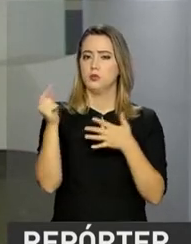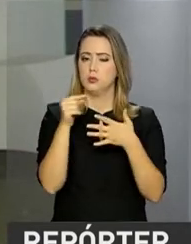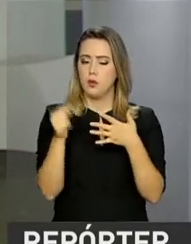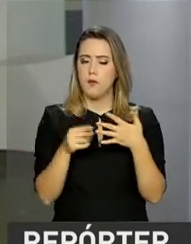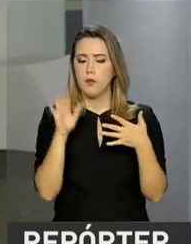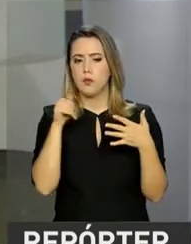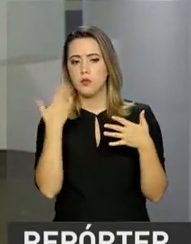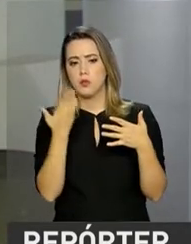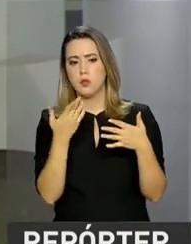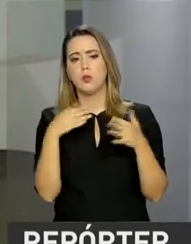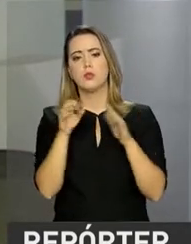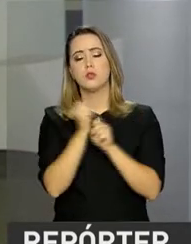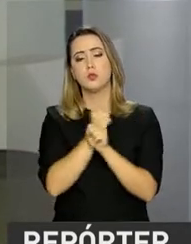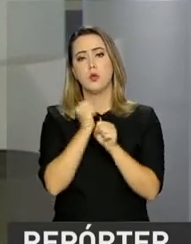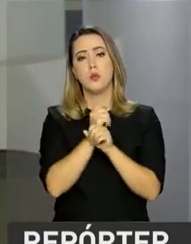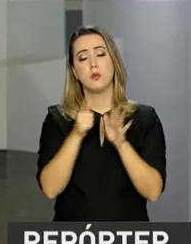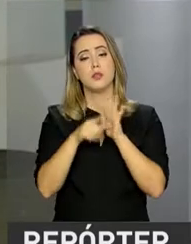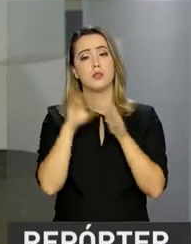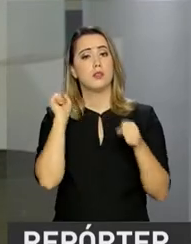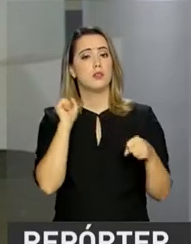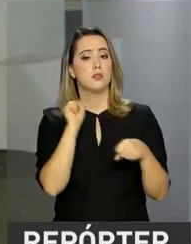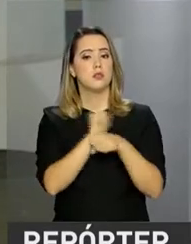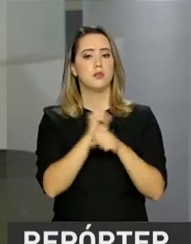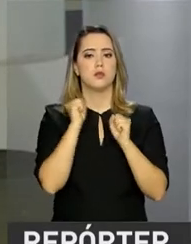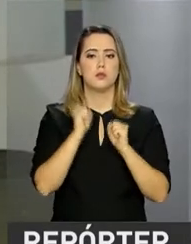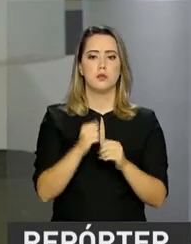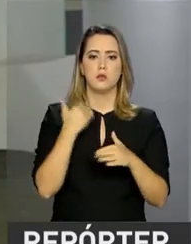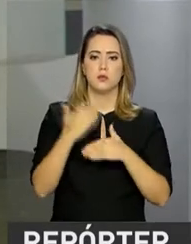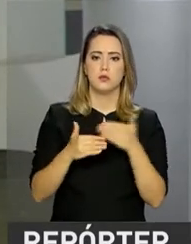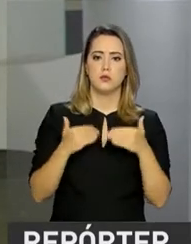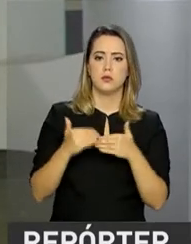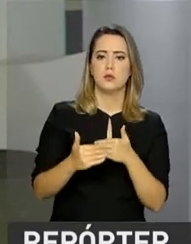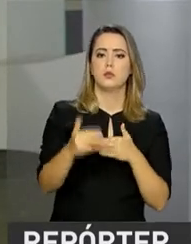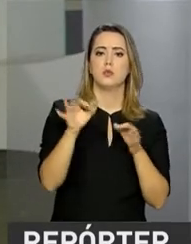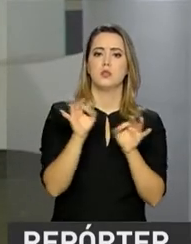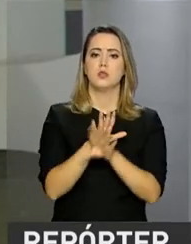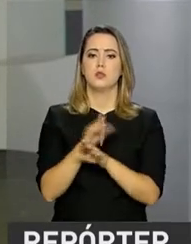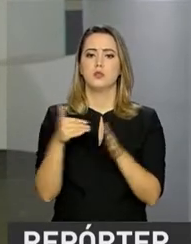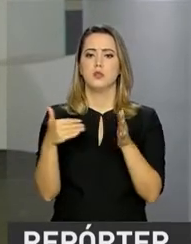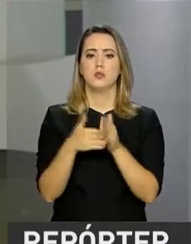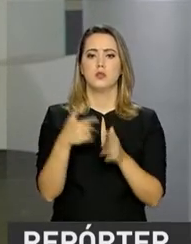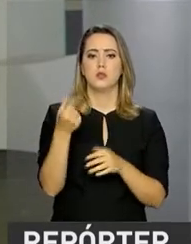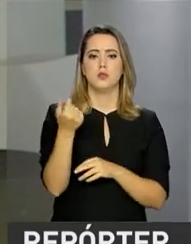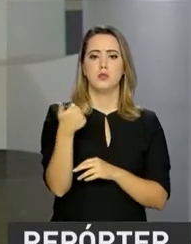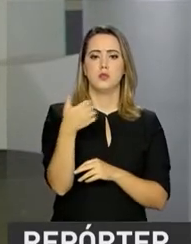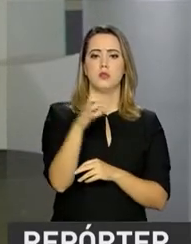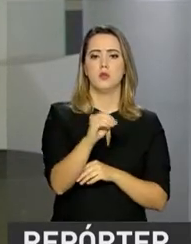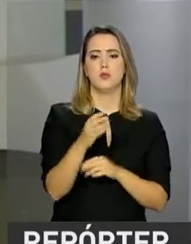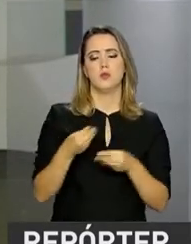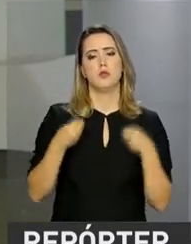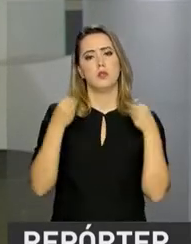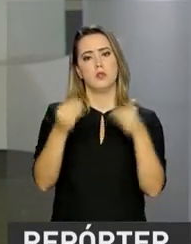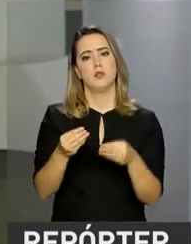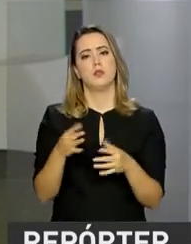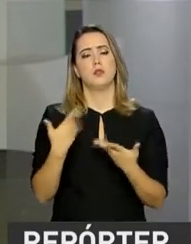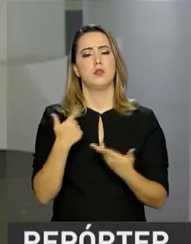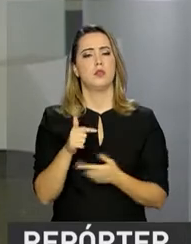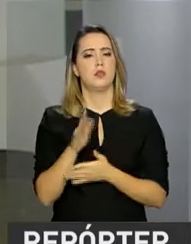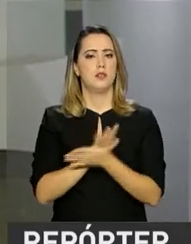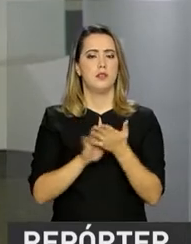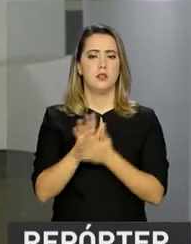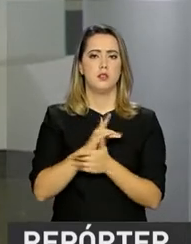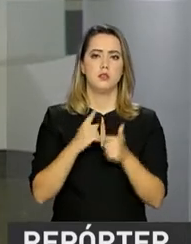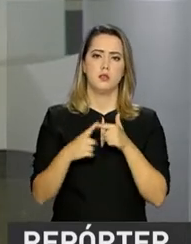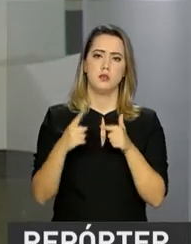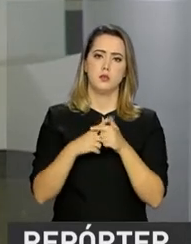obras paralisadas que estão em condições de serem concluídas até 2018 e garantiu que não haverá